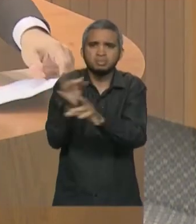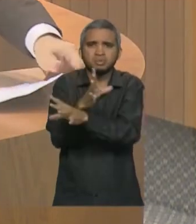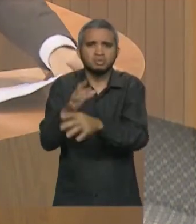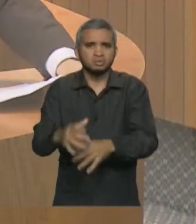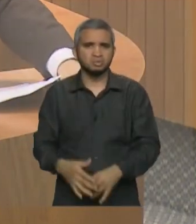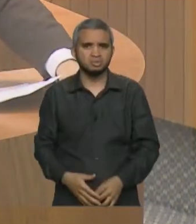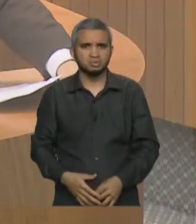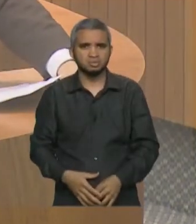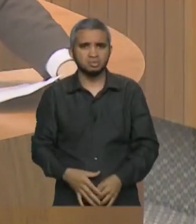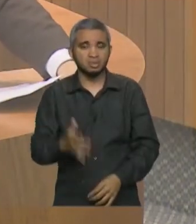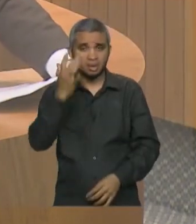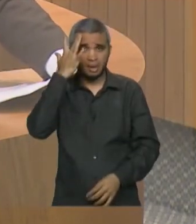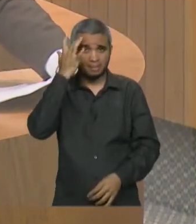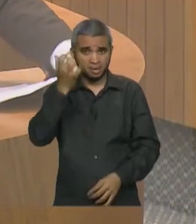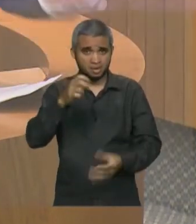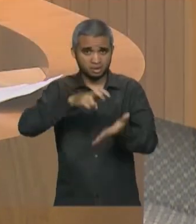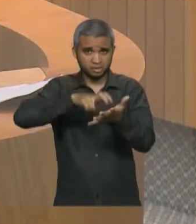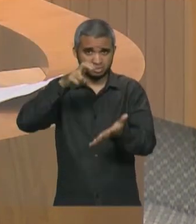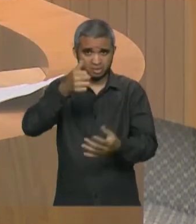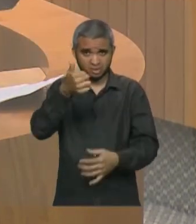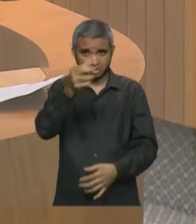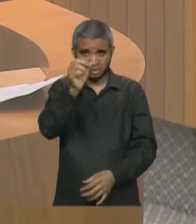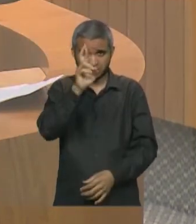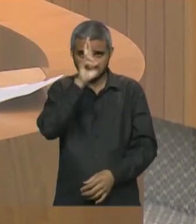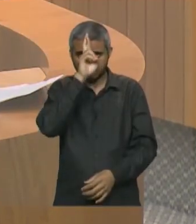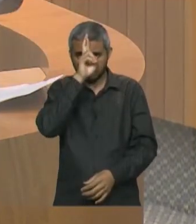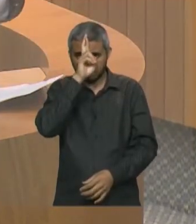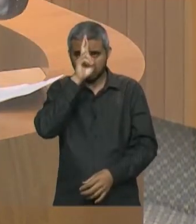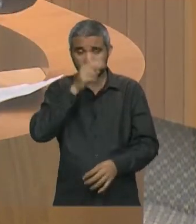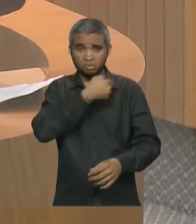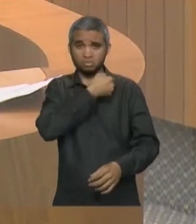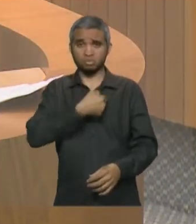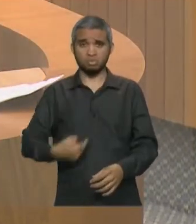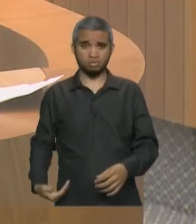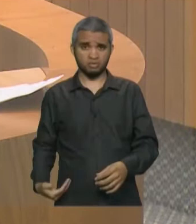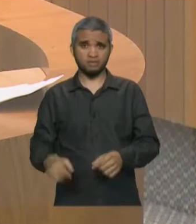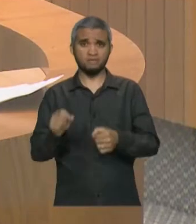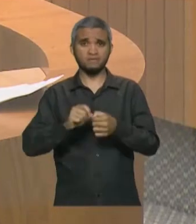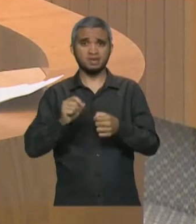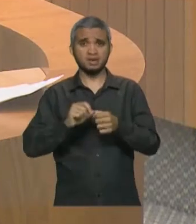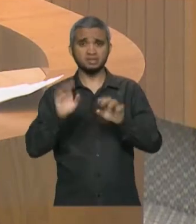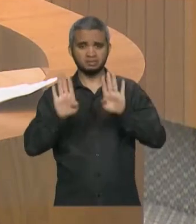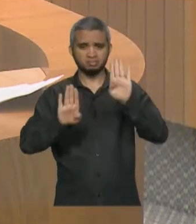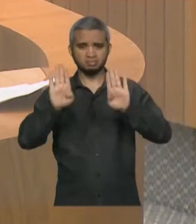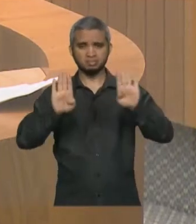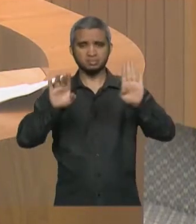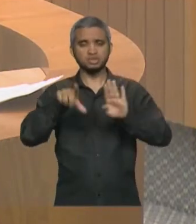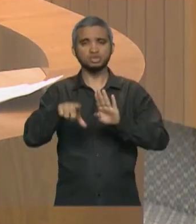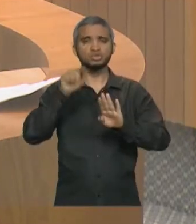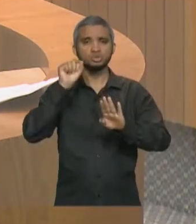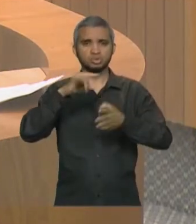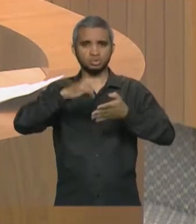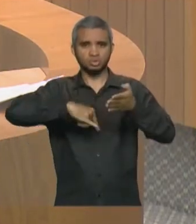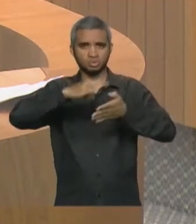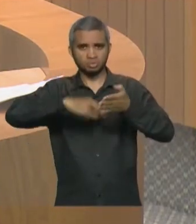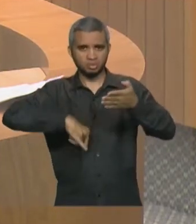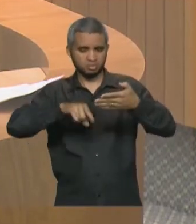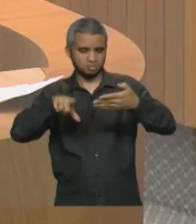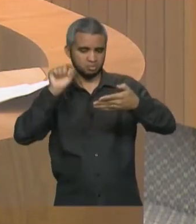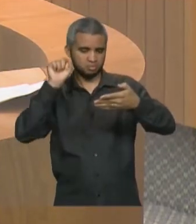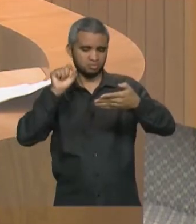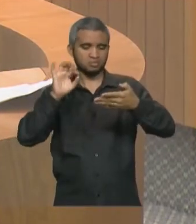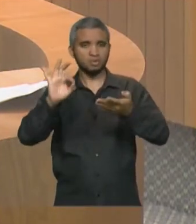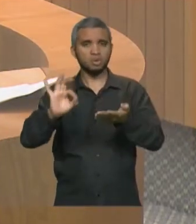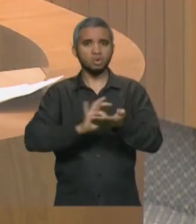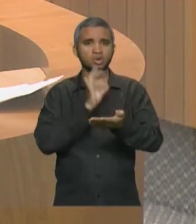Amanhã, às 10 horas da manhã, vão fazer a licitação. E olha o teor da licitação. Contratação